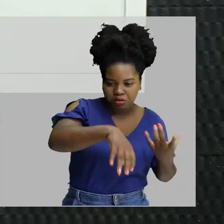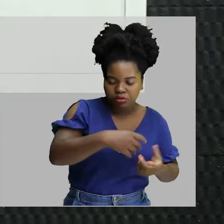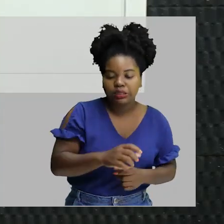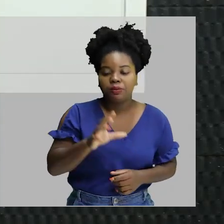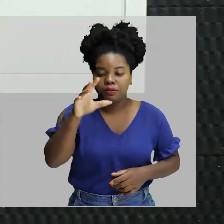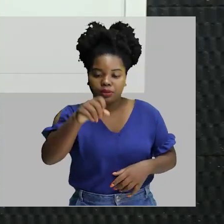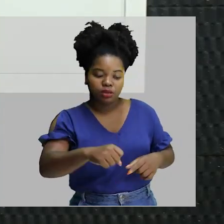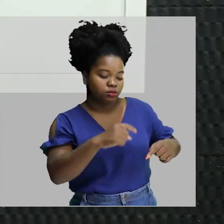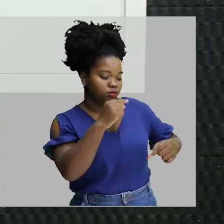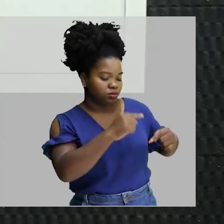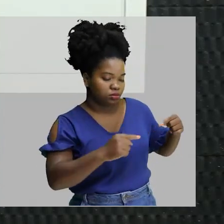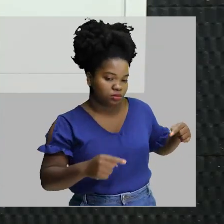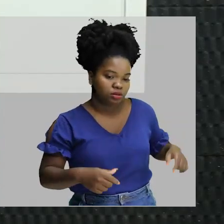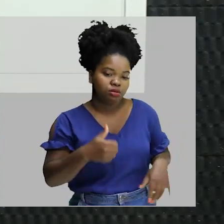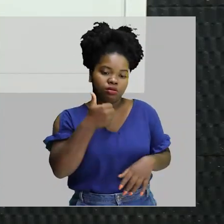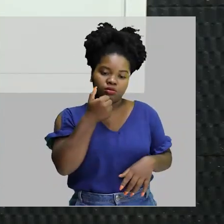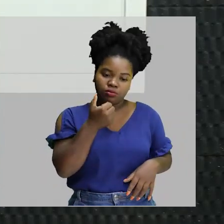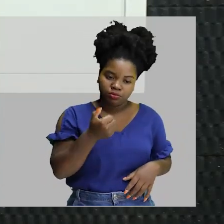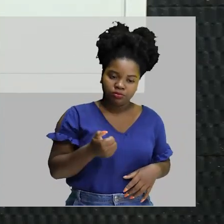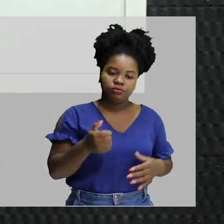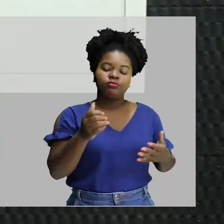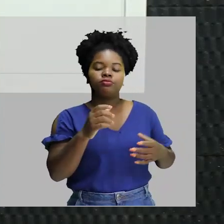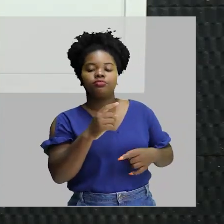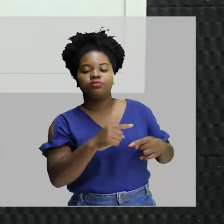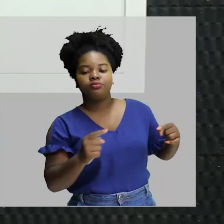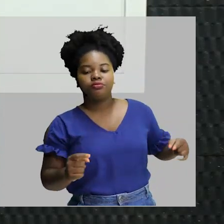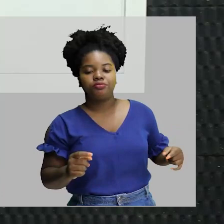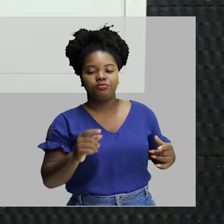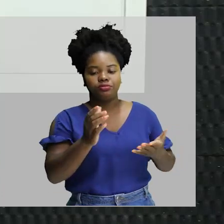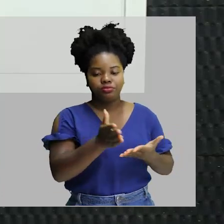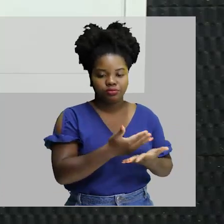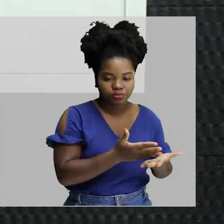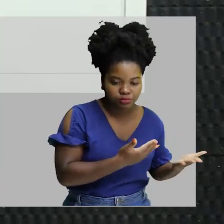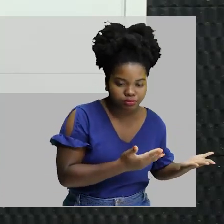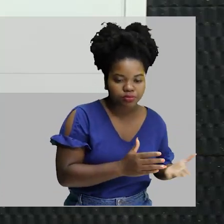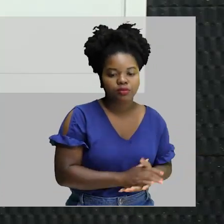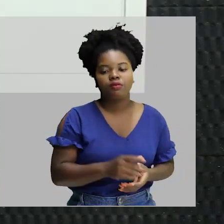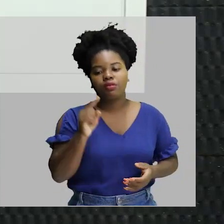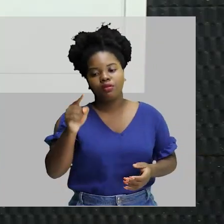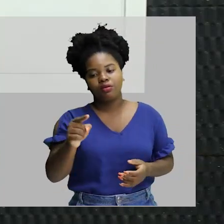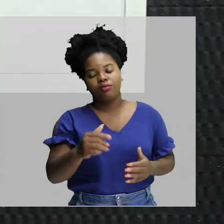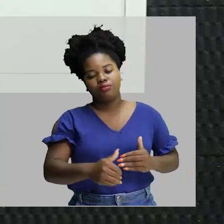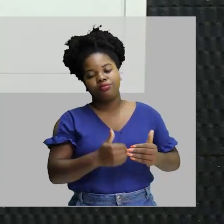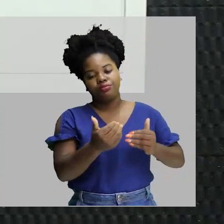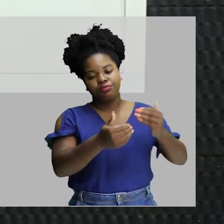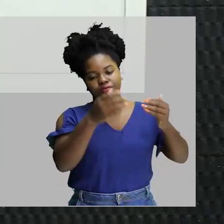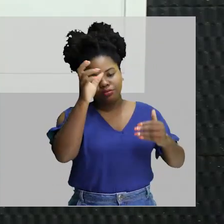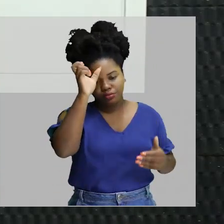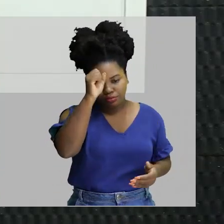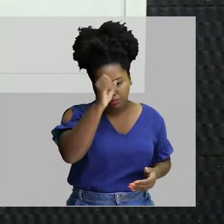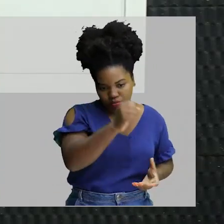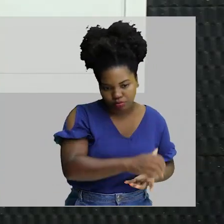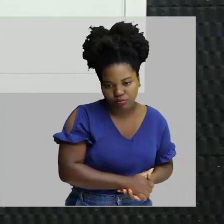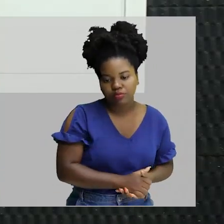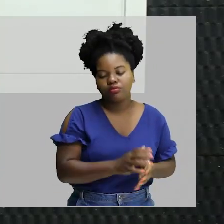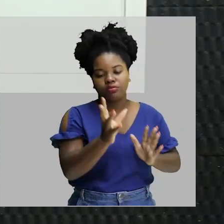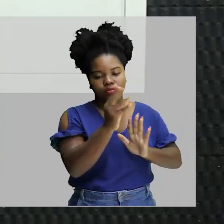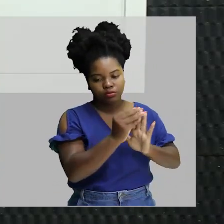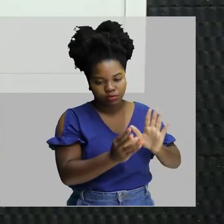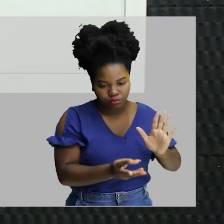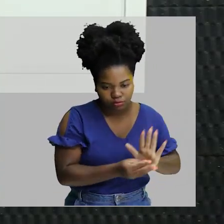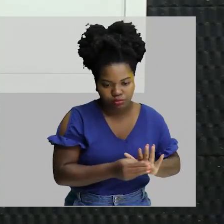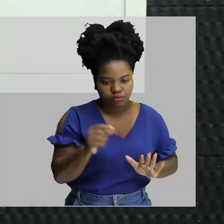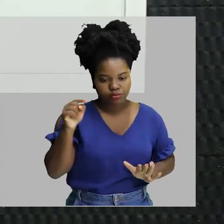tua caneta, lápis, borracha, todo o material que é necessário para que você possa desenvolver, né, claro, os seus